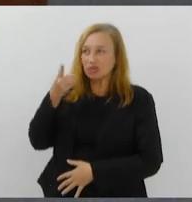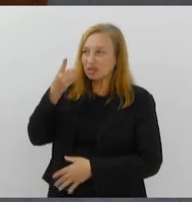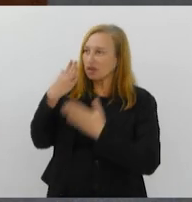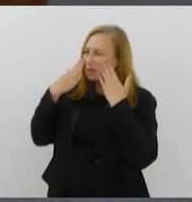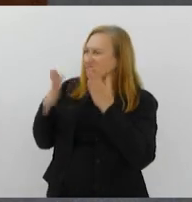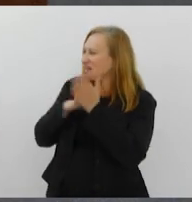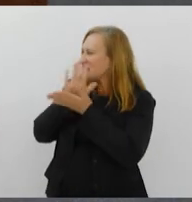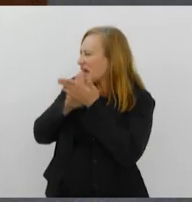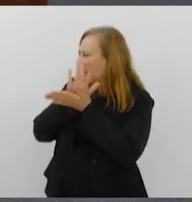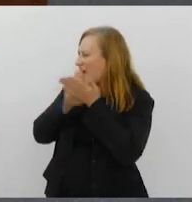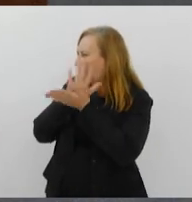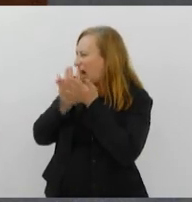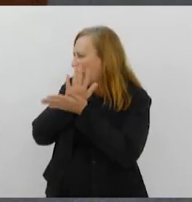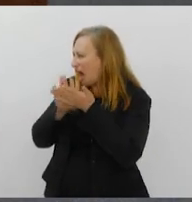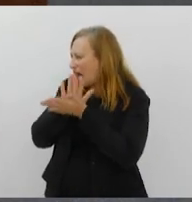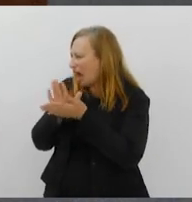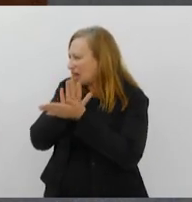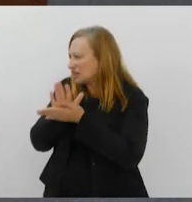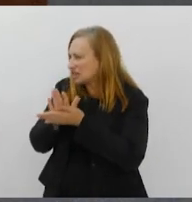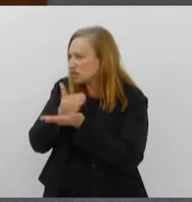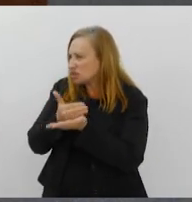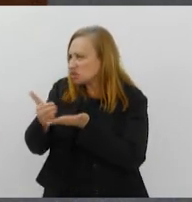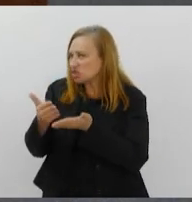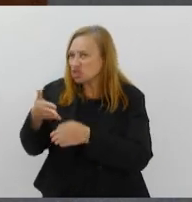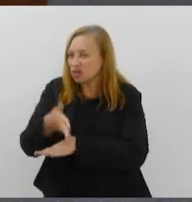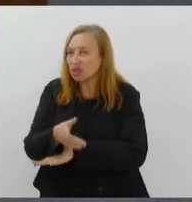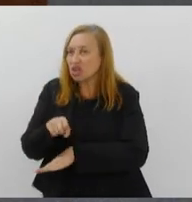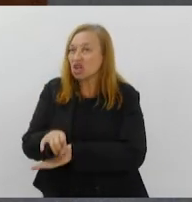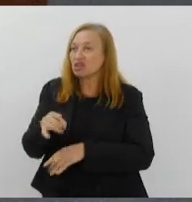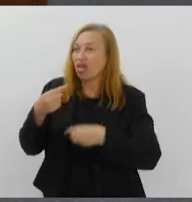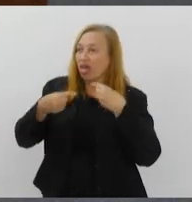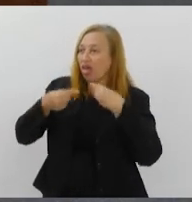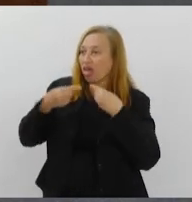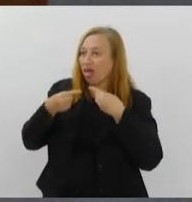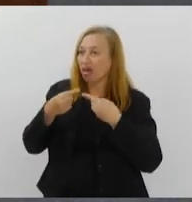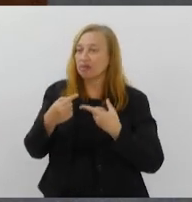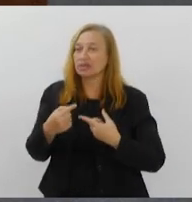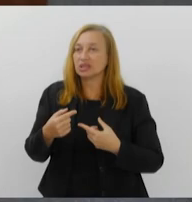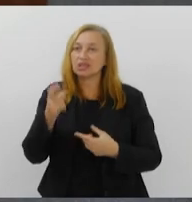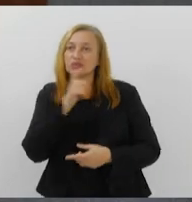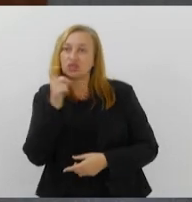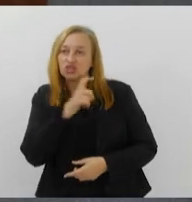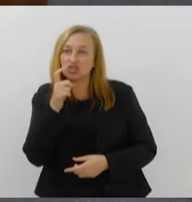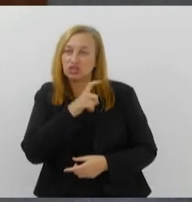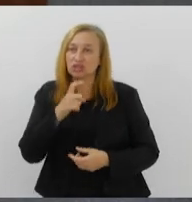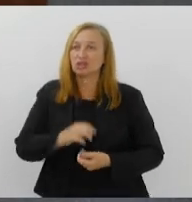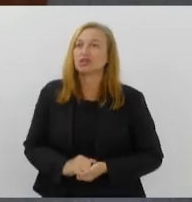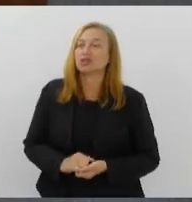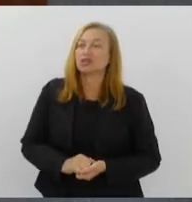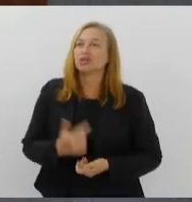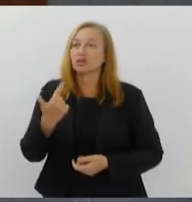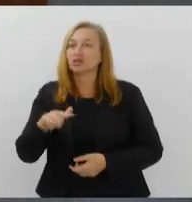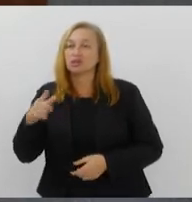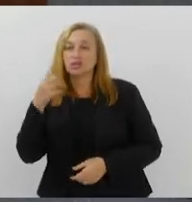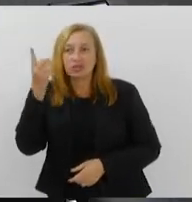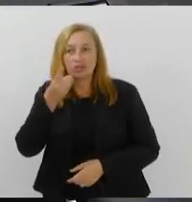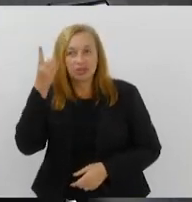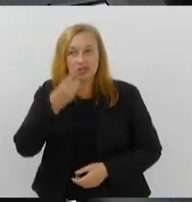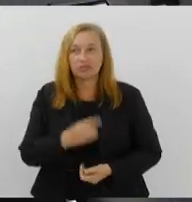uma ação que ele tenha feito desde que chegou aqui que não seja ficar fazendo mentira e perturbando os outros parlamentares.